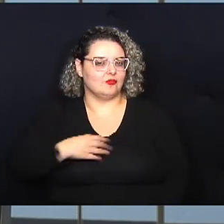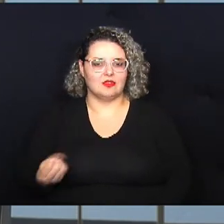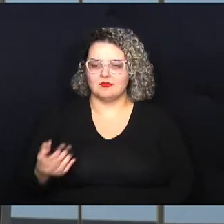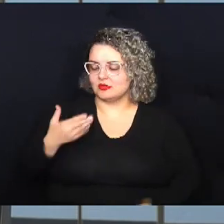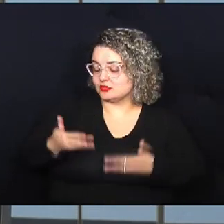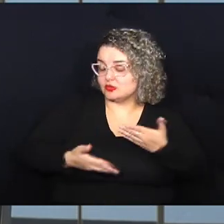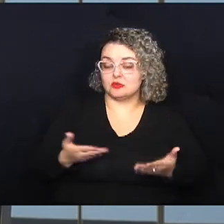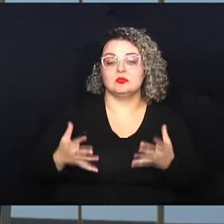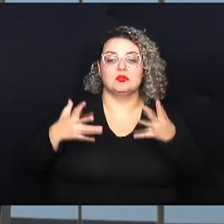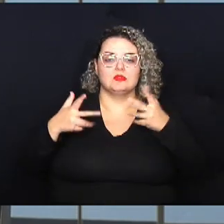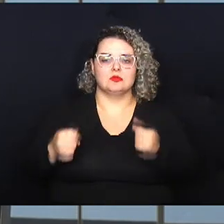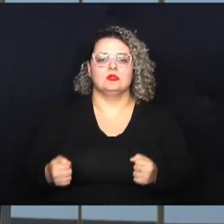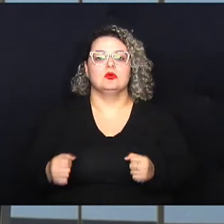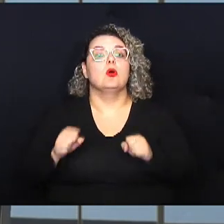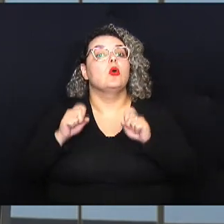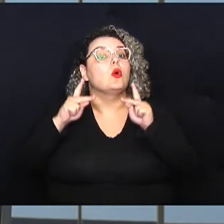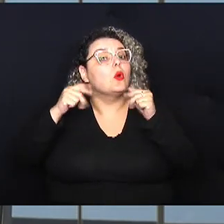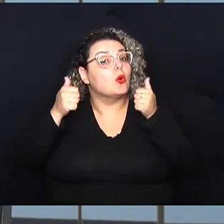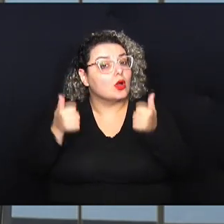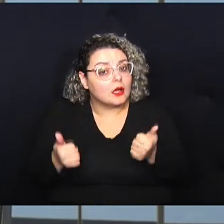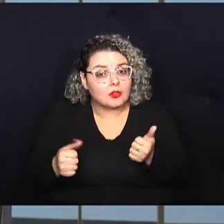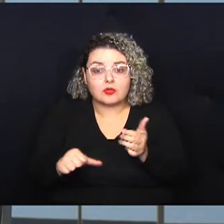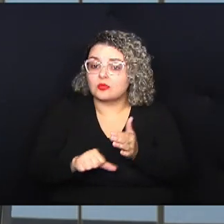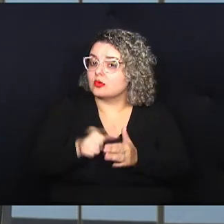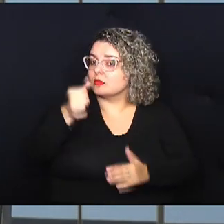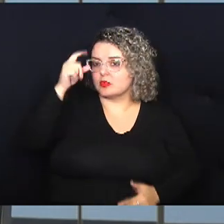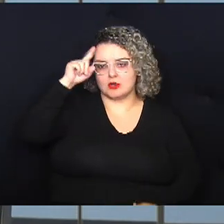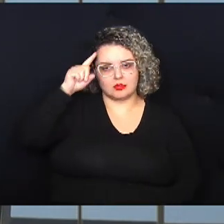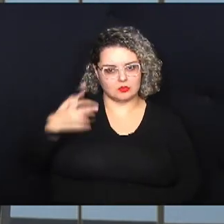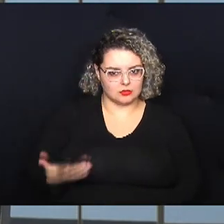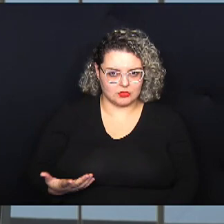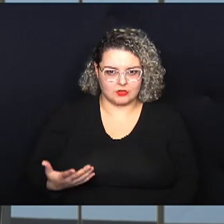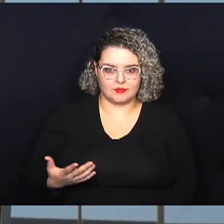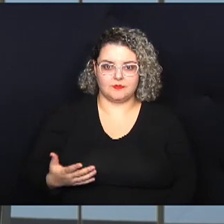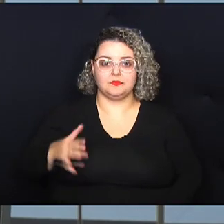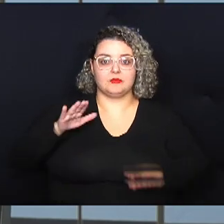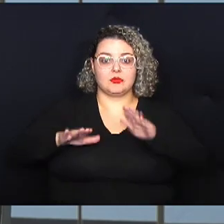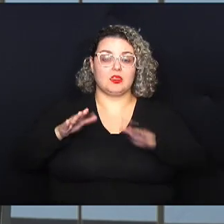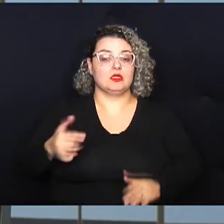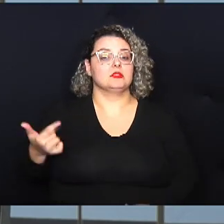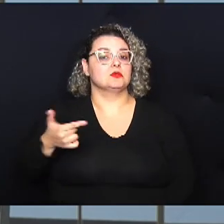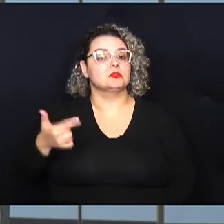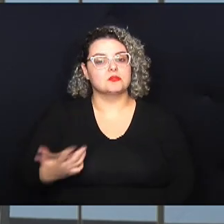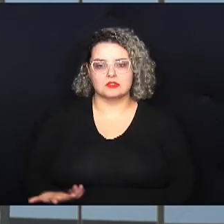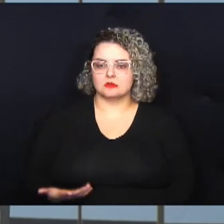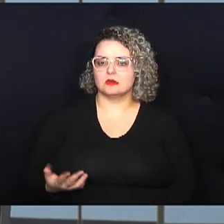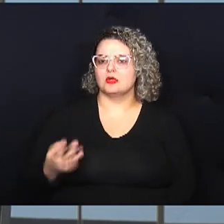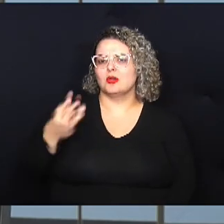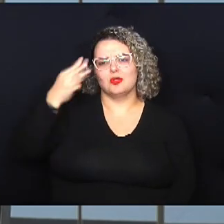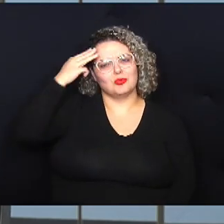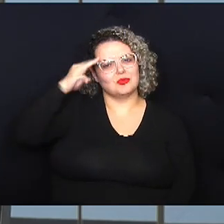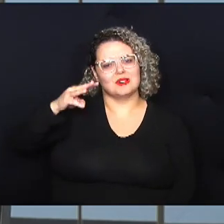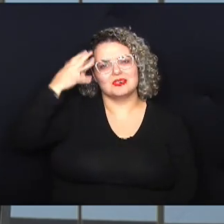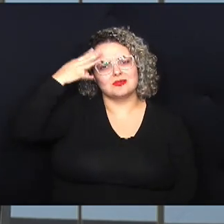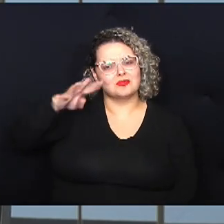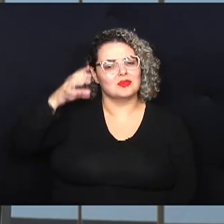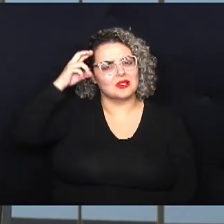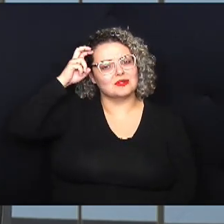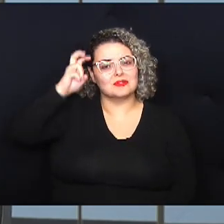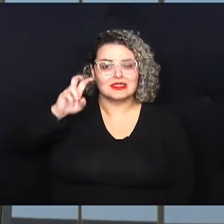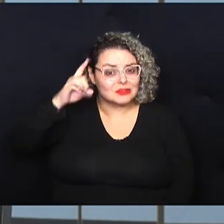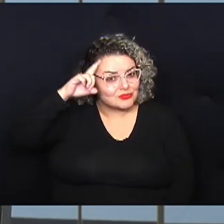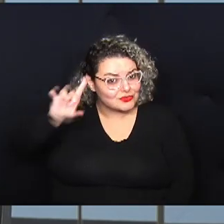ela vai pensar... Tá tudo bem. No primeiro dia vai ser assim. Talvez no segundo também. Mas no terceiro, quarto, quinto em diante, você já